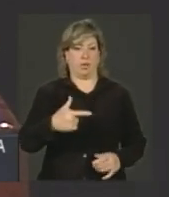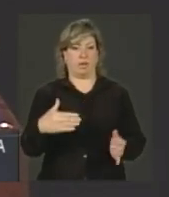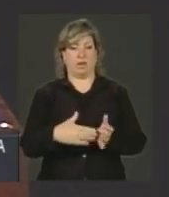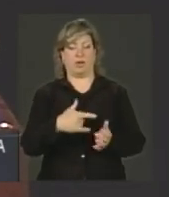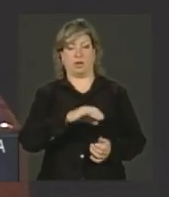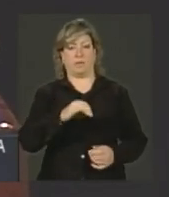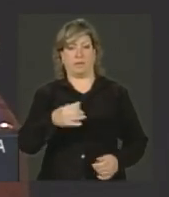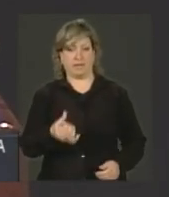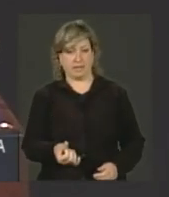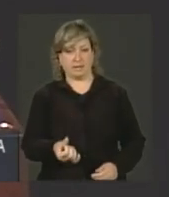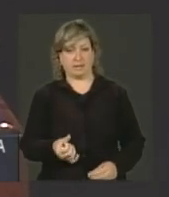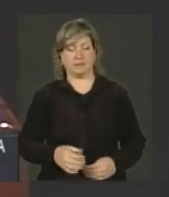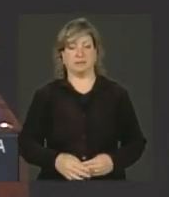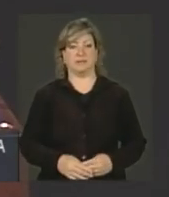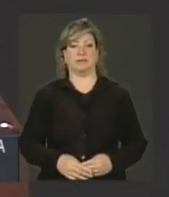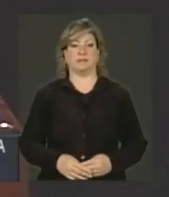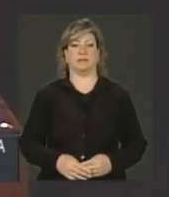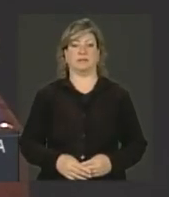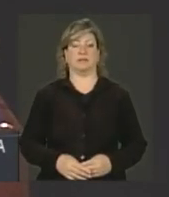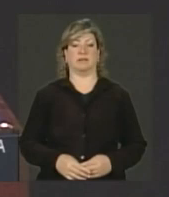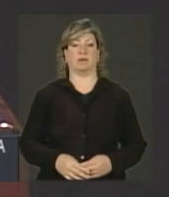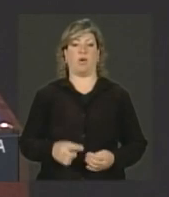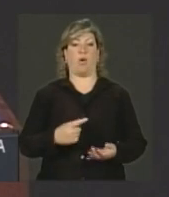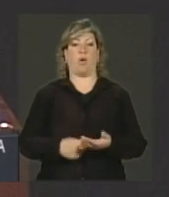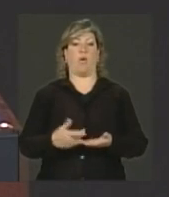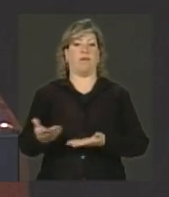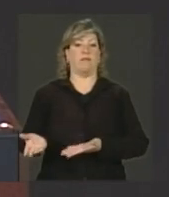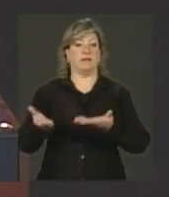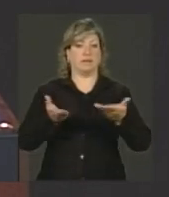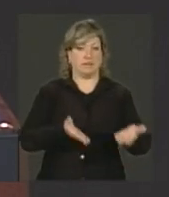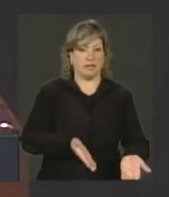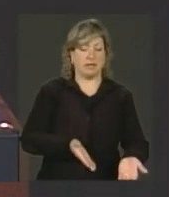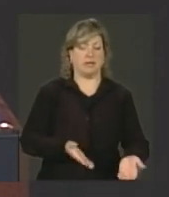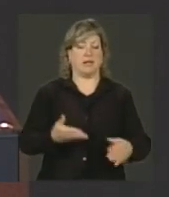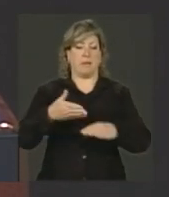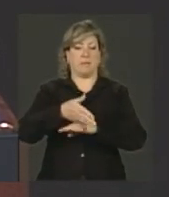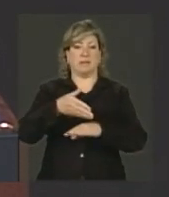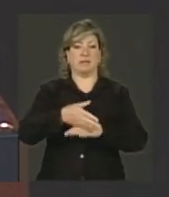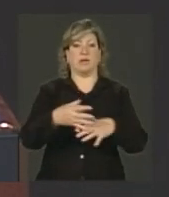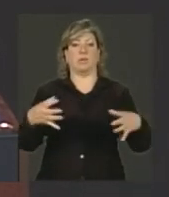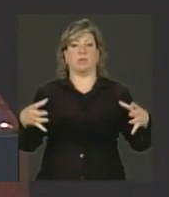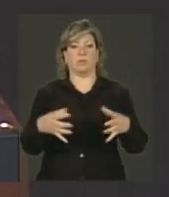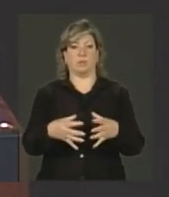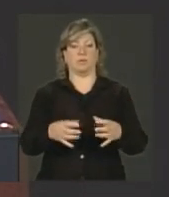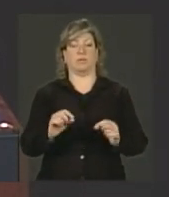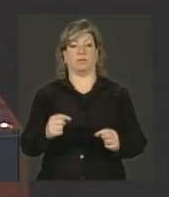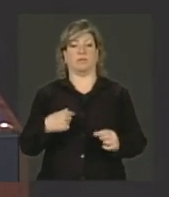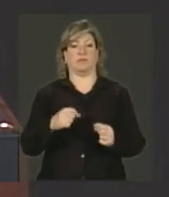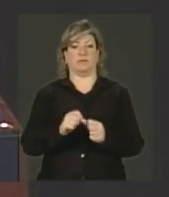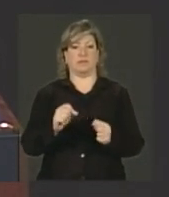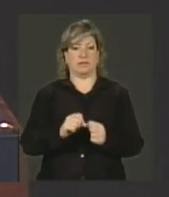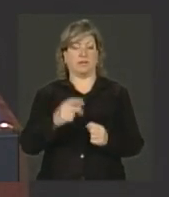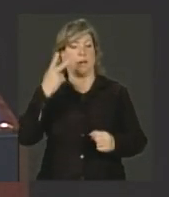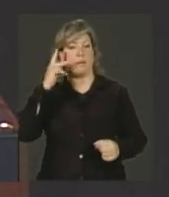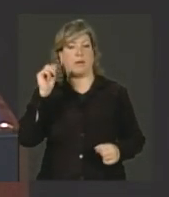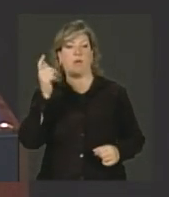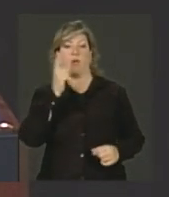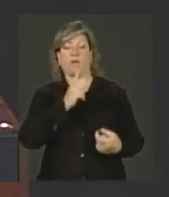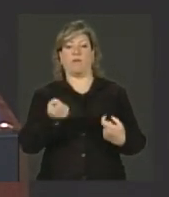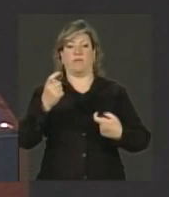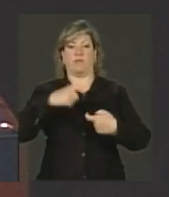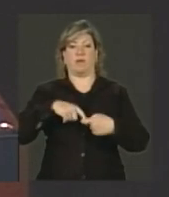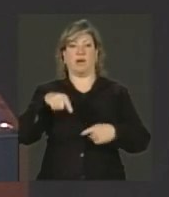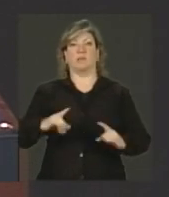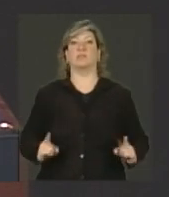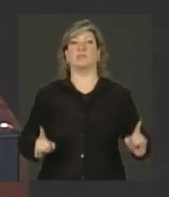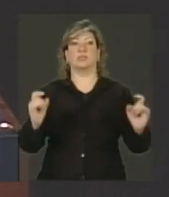convidado a participar da comissão que estabeleci para promover a recuperação deste